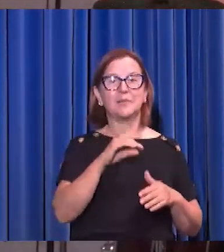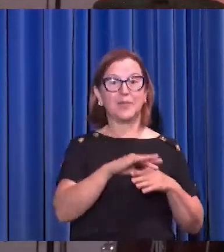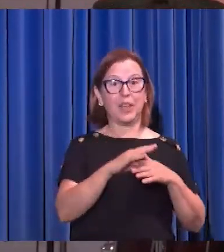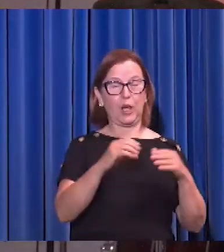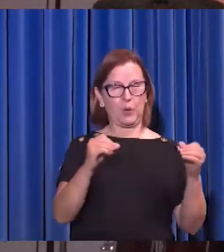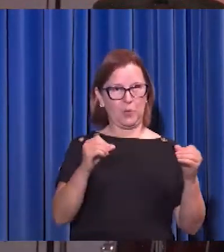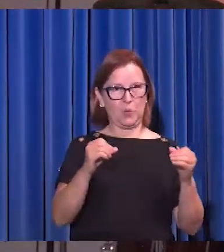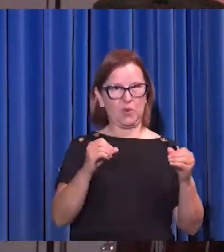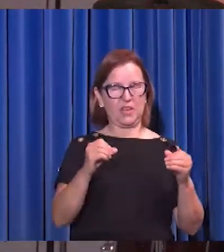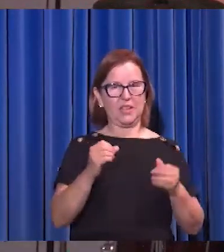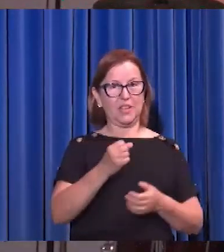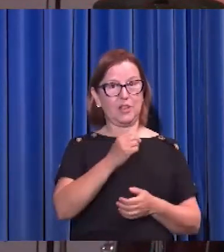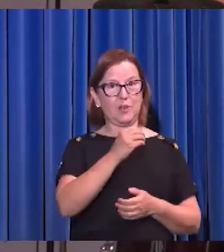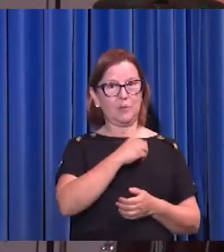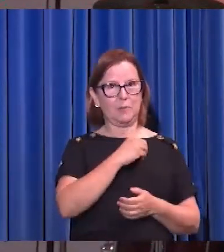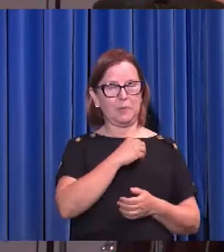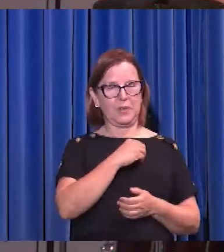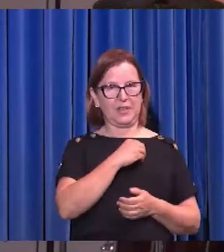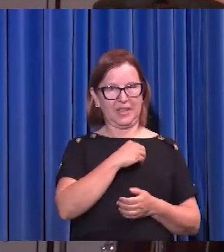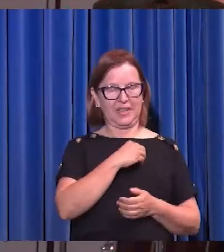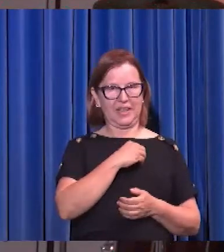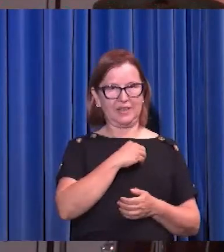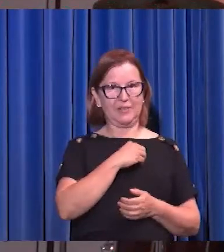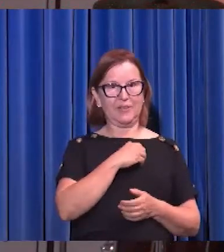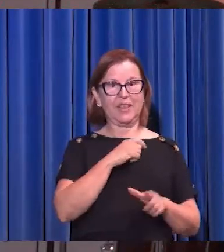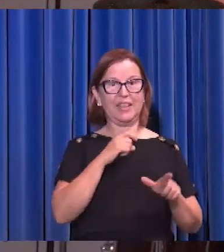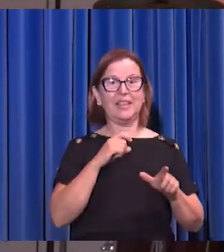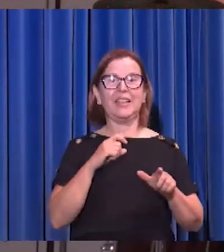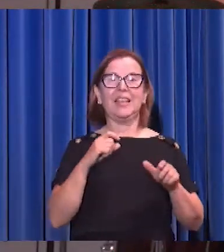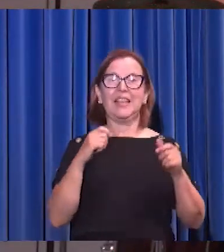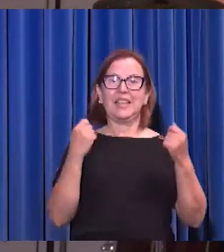pecado reside apenas na morte do Senhor Jesus Cristo e nas